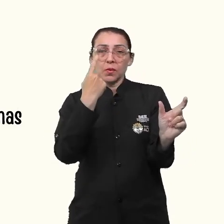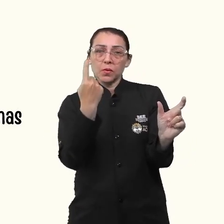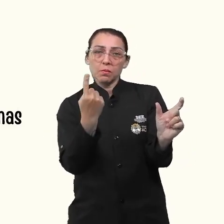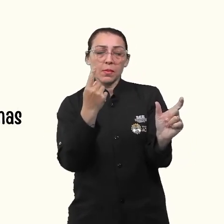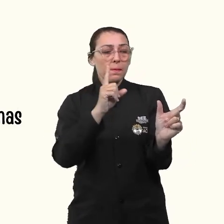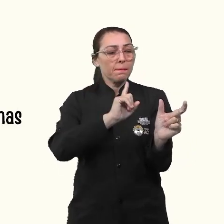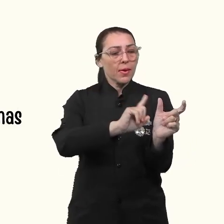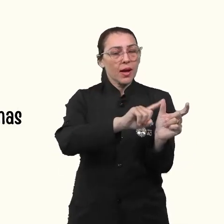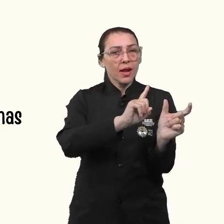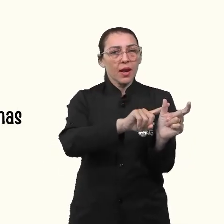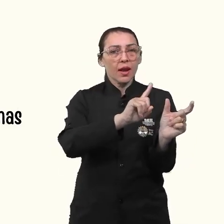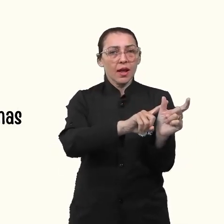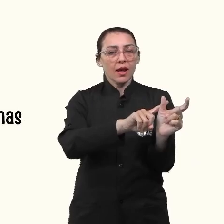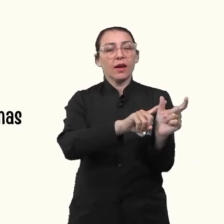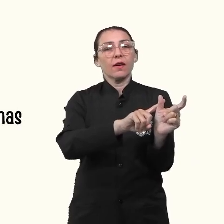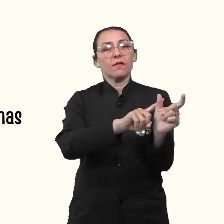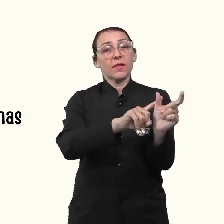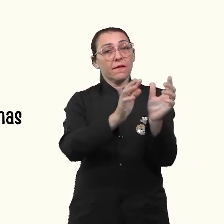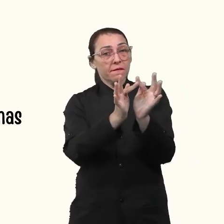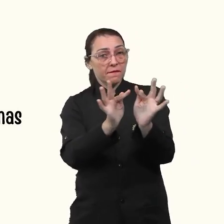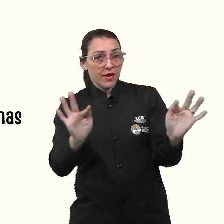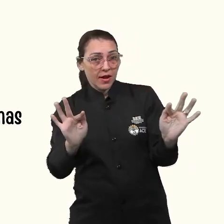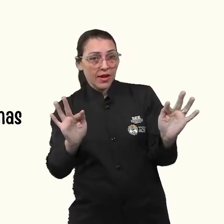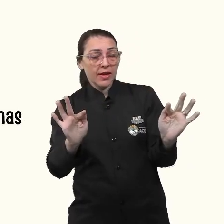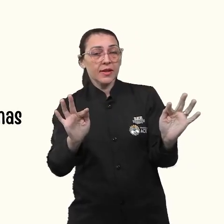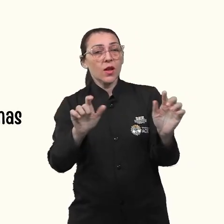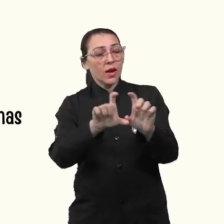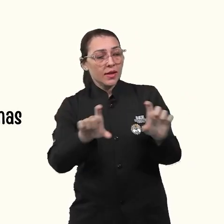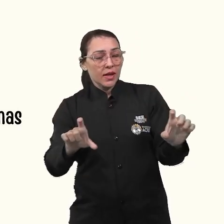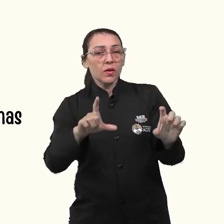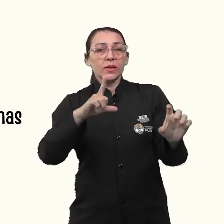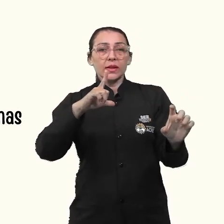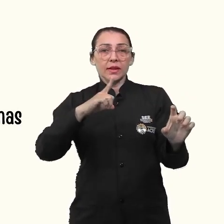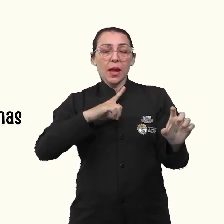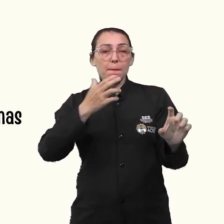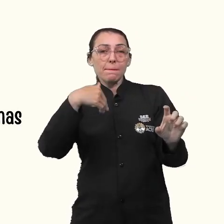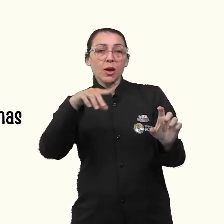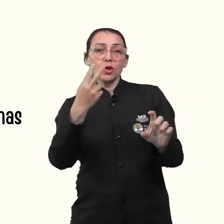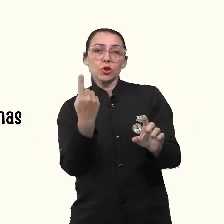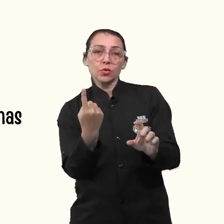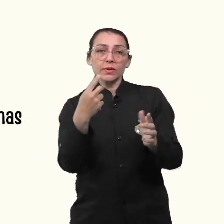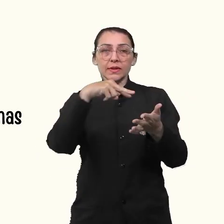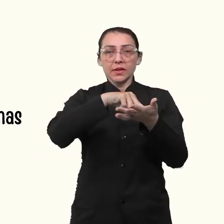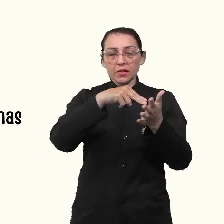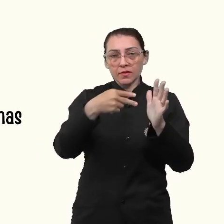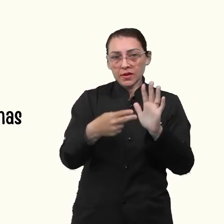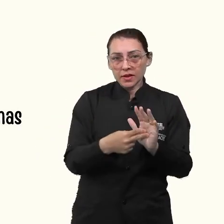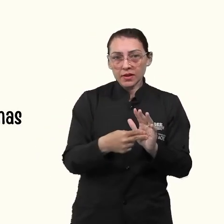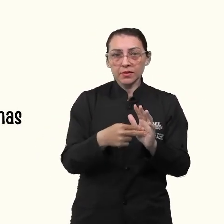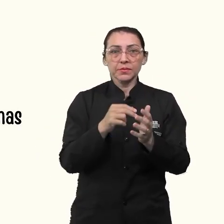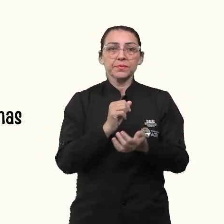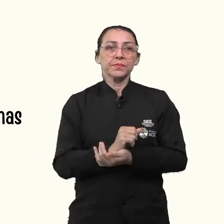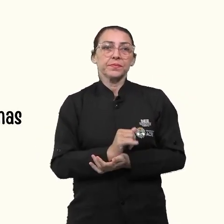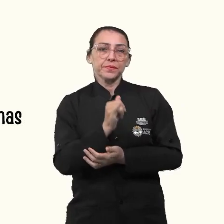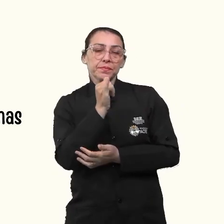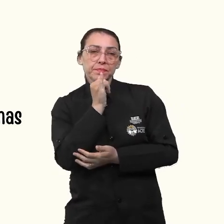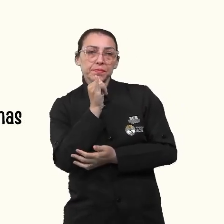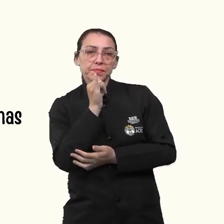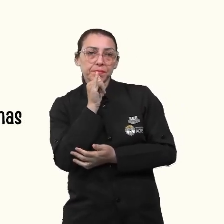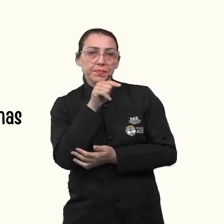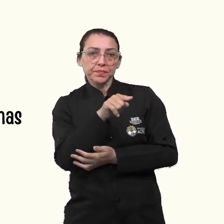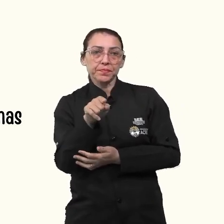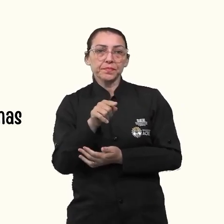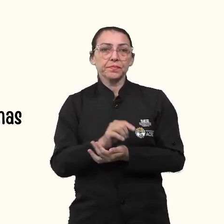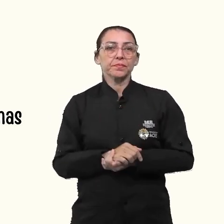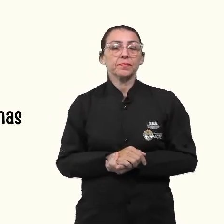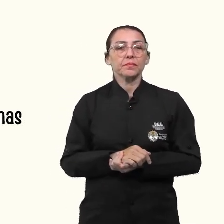palavra, expressão ou frase possui de mais um sentido possível. E aí eu coloquei um exemplo para